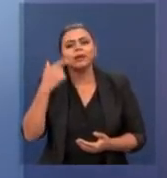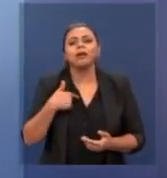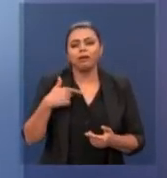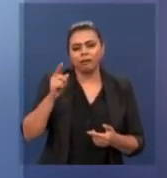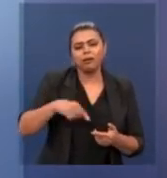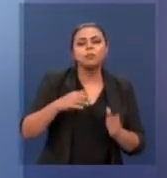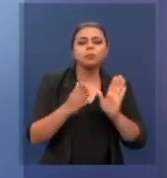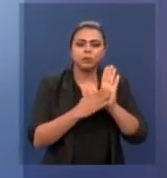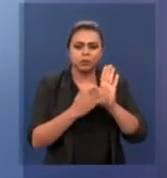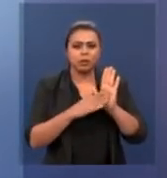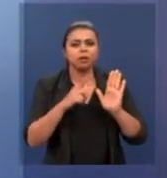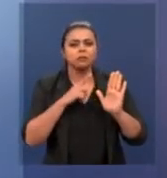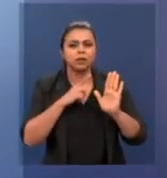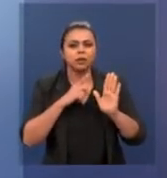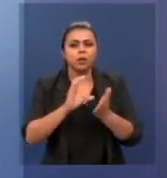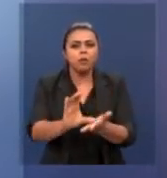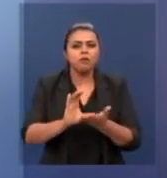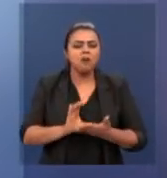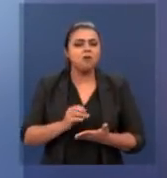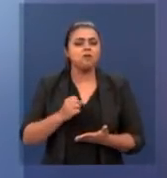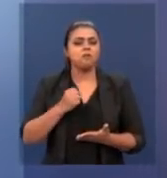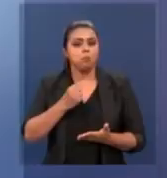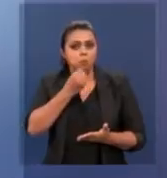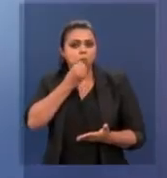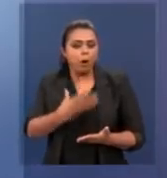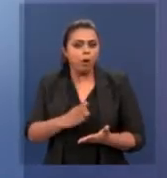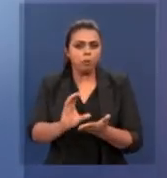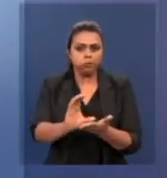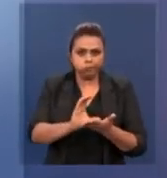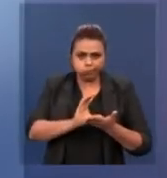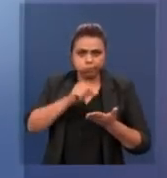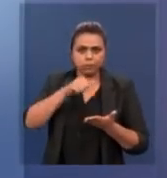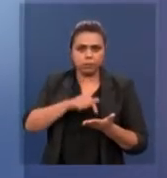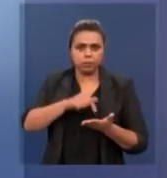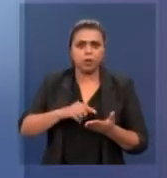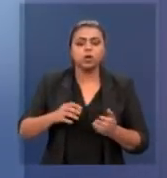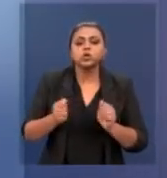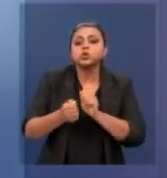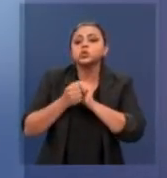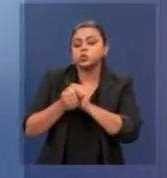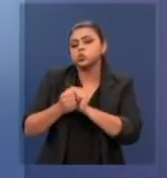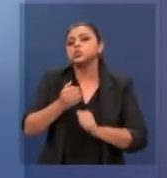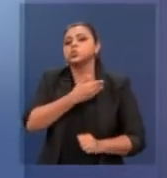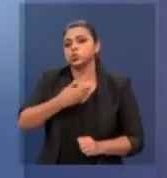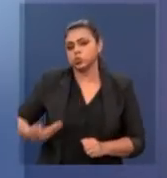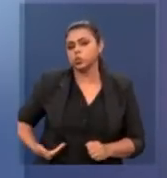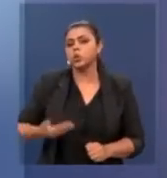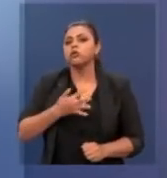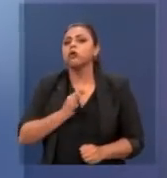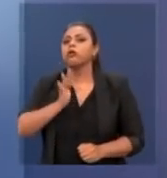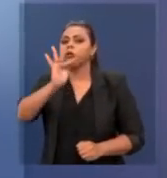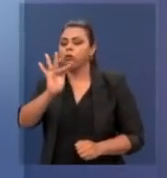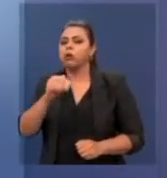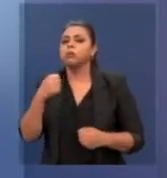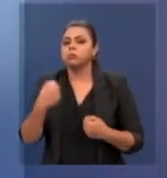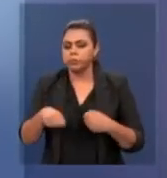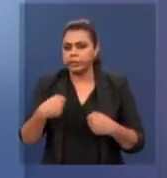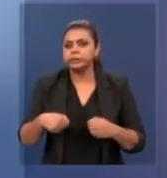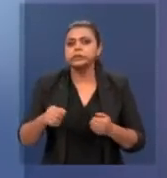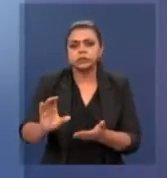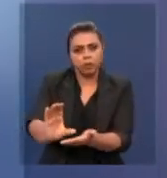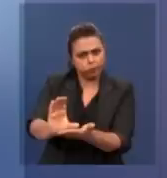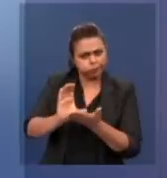o investimento forte do setor público através de parceria com o governo federal vem geral precisa de fato fazer